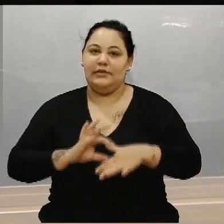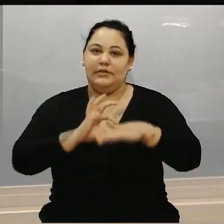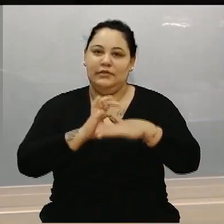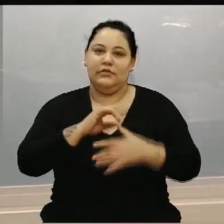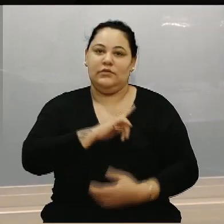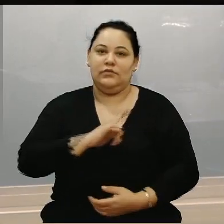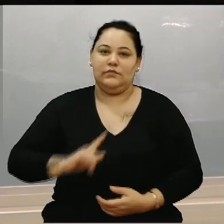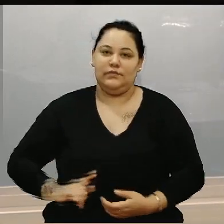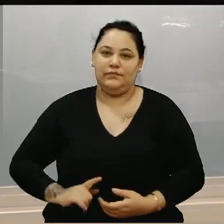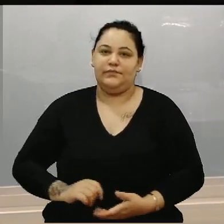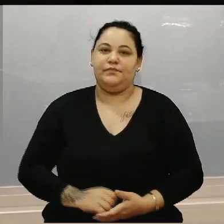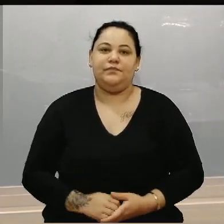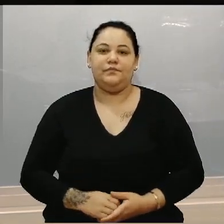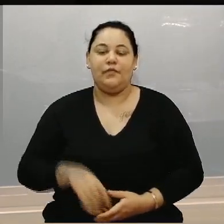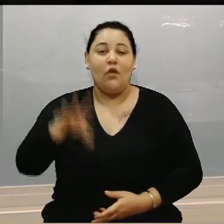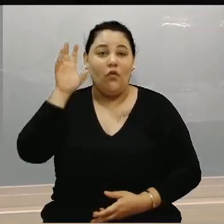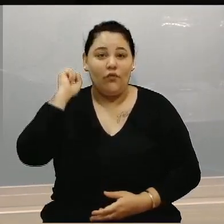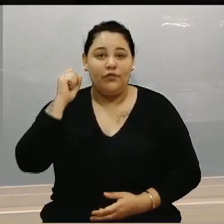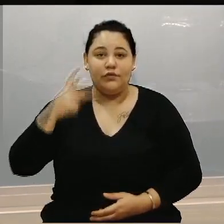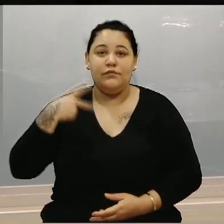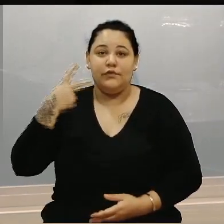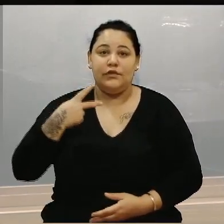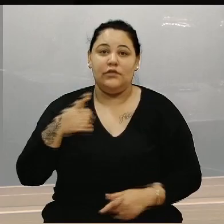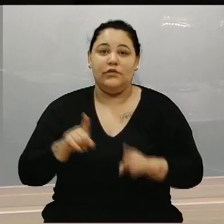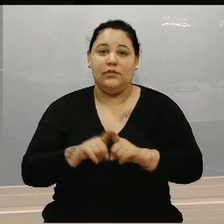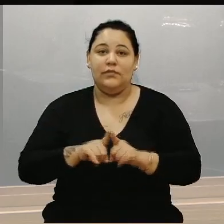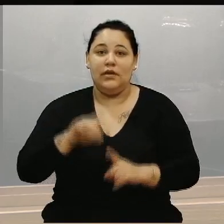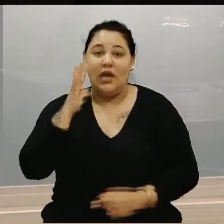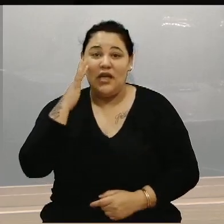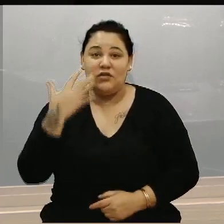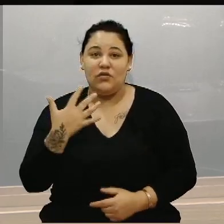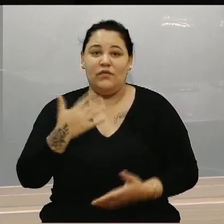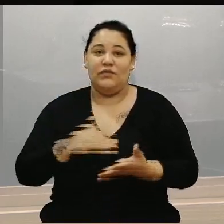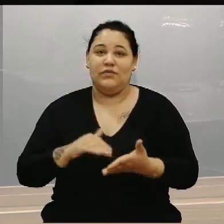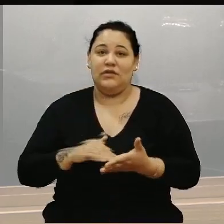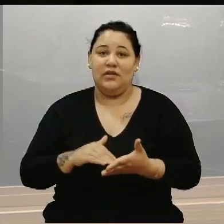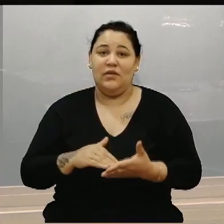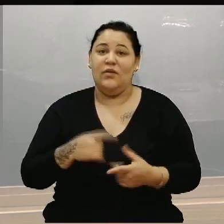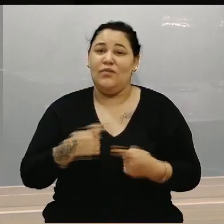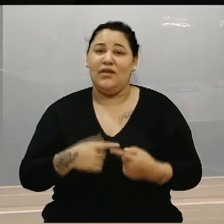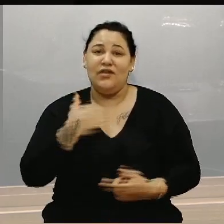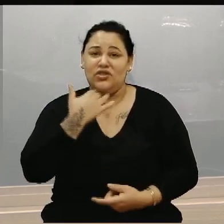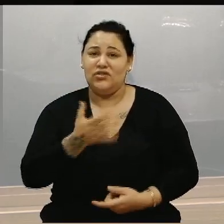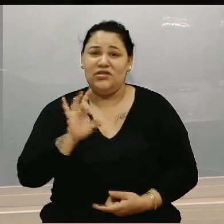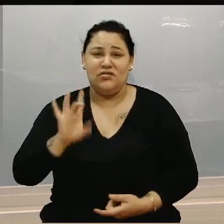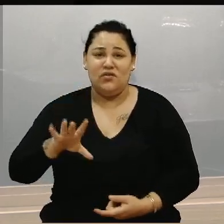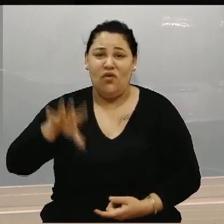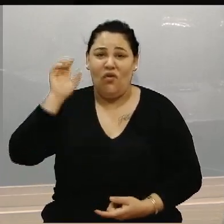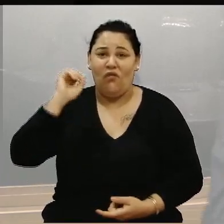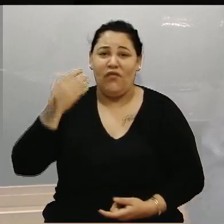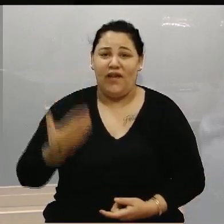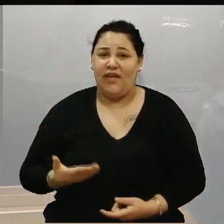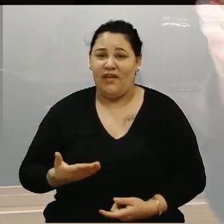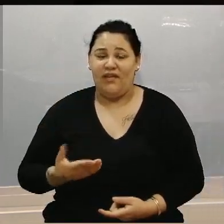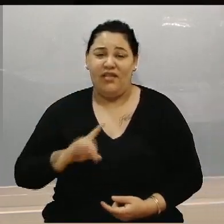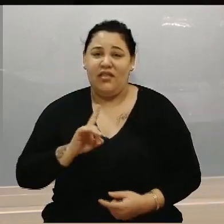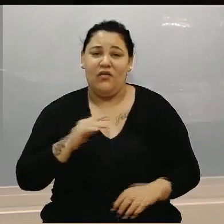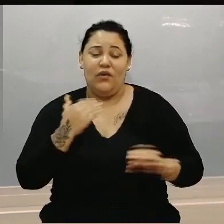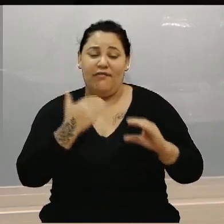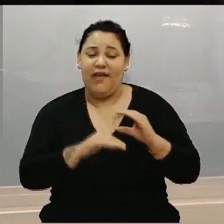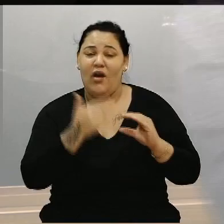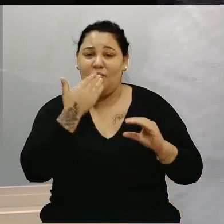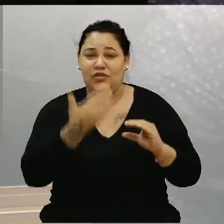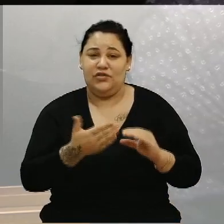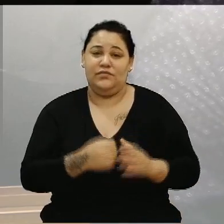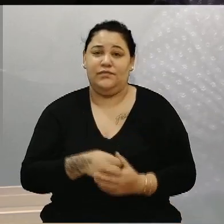governo que ouça os vereadores, que resolva com o secretário, porque não adianta só ouvir aqui, né? Não encaminhar. O